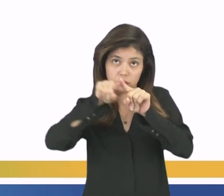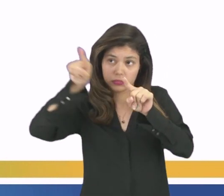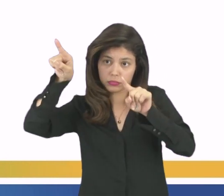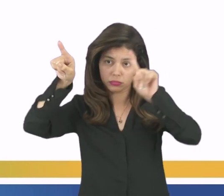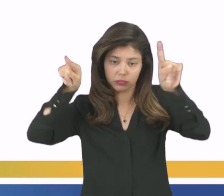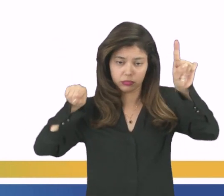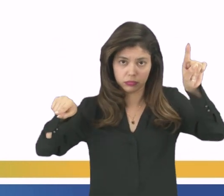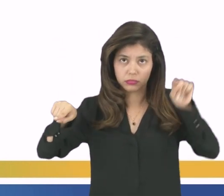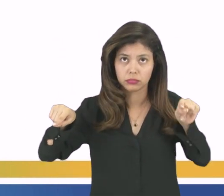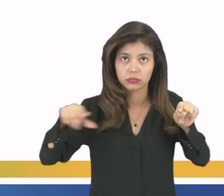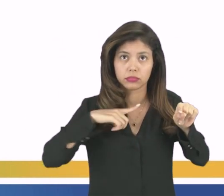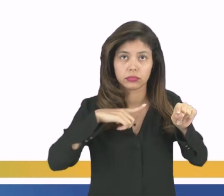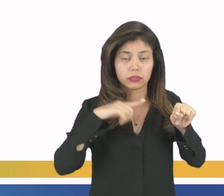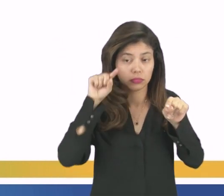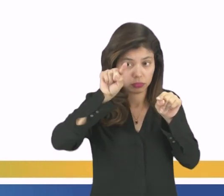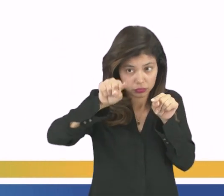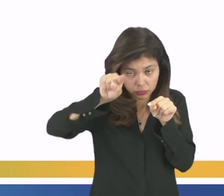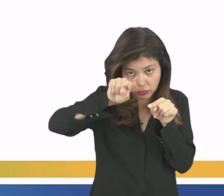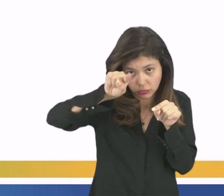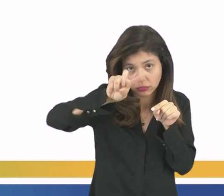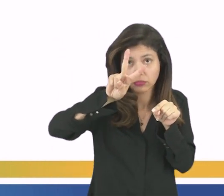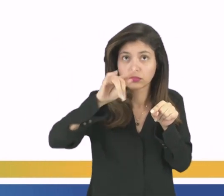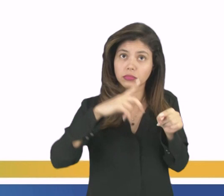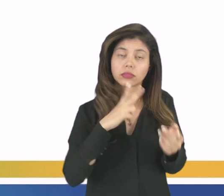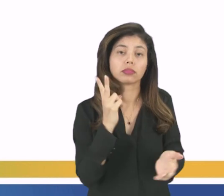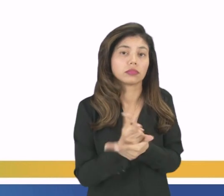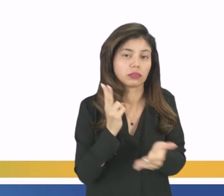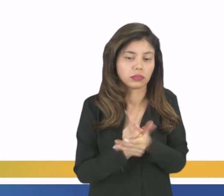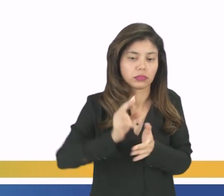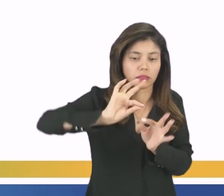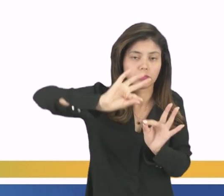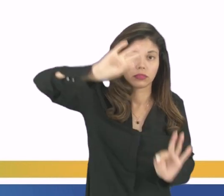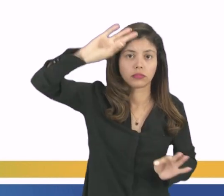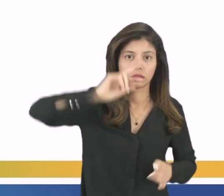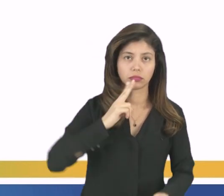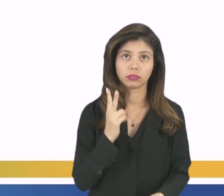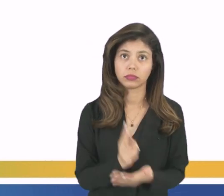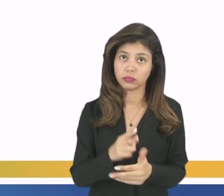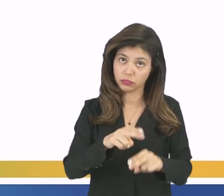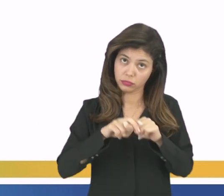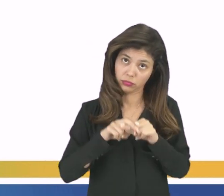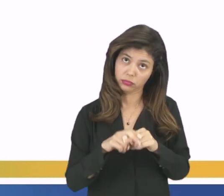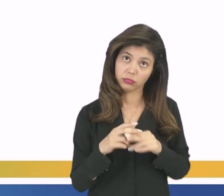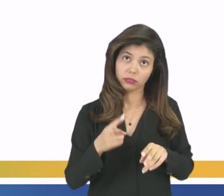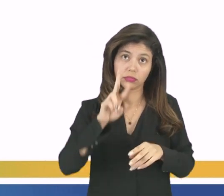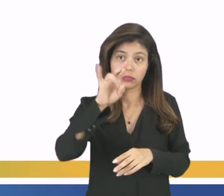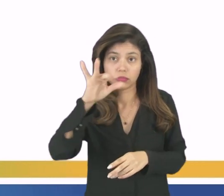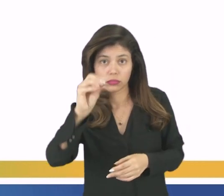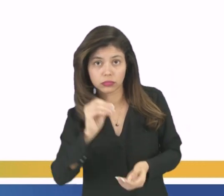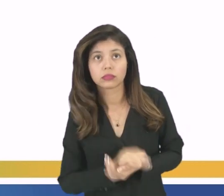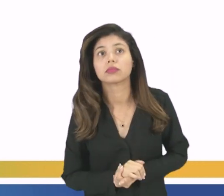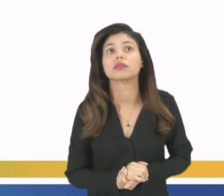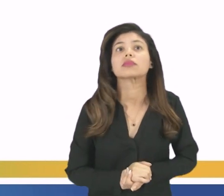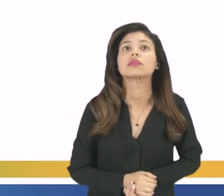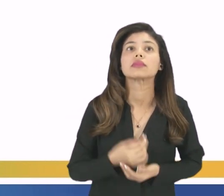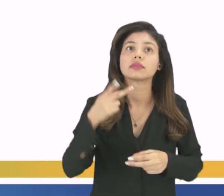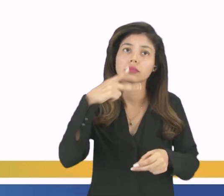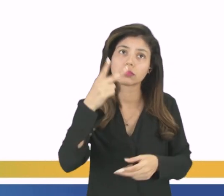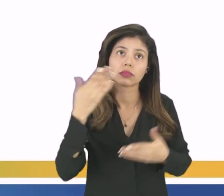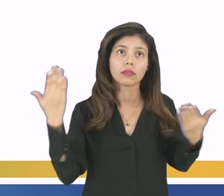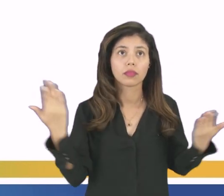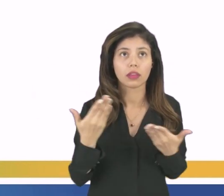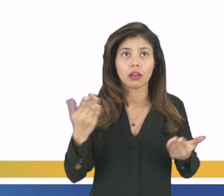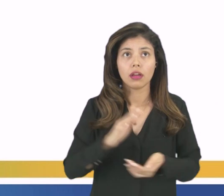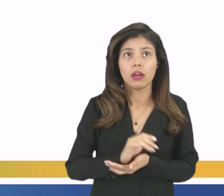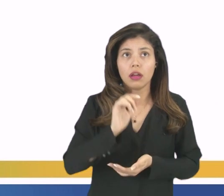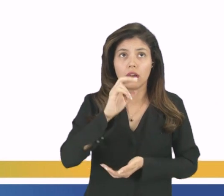daqui, em relação ao centro, vai dar sempre a mesma distância, por isso que é equidistante, que é o chamado de raio, tá? Aí vamos falar,